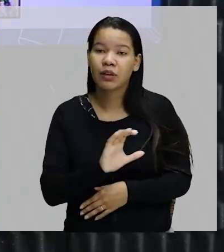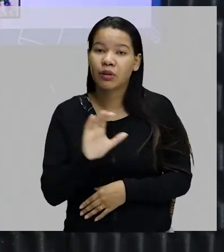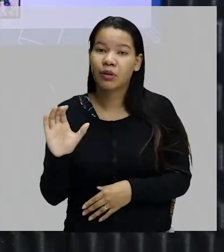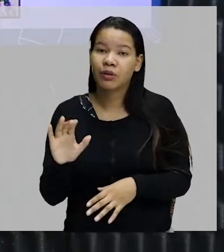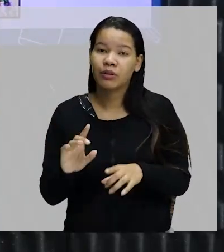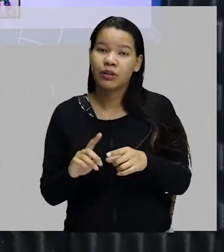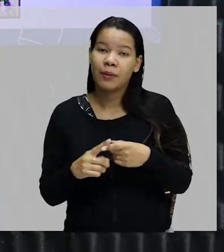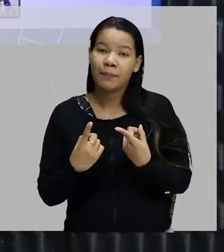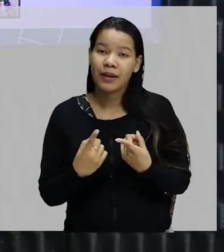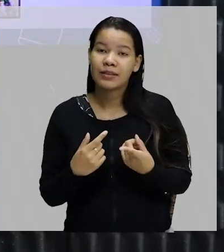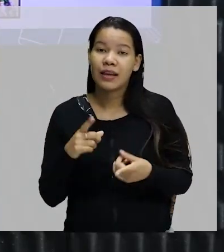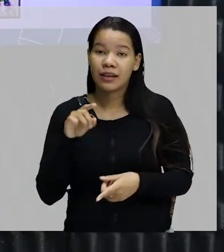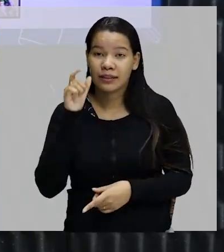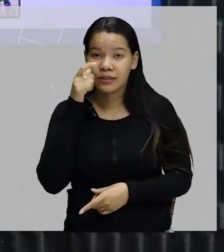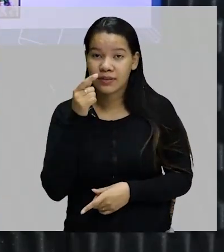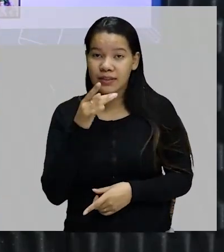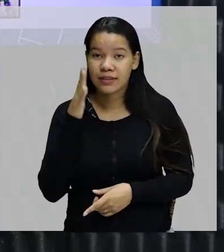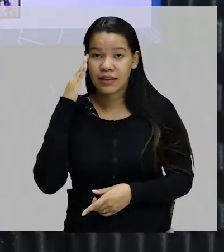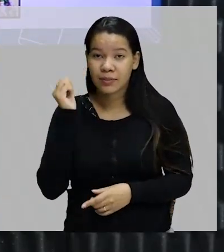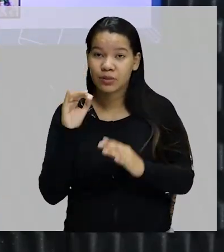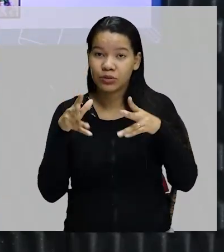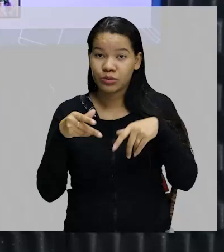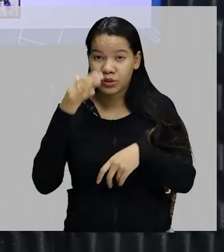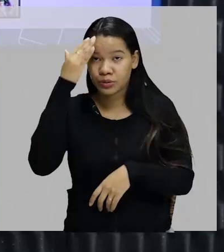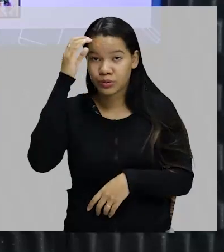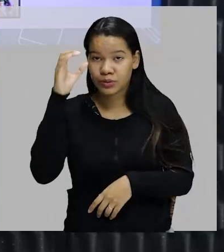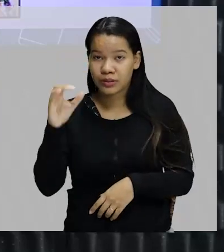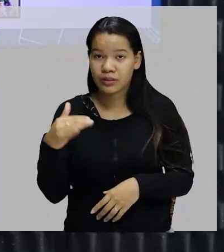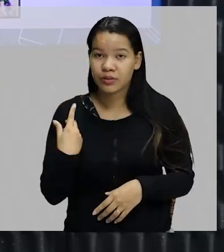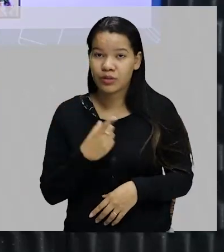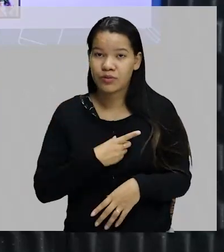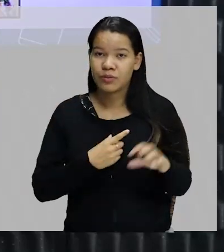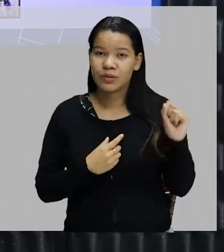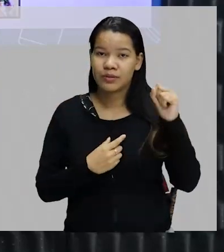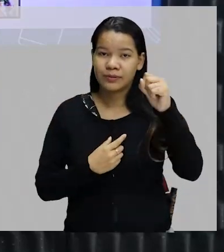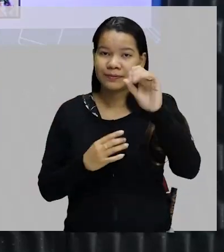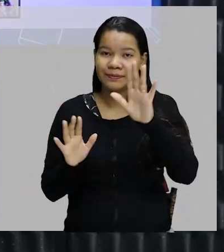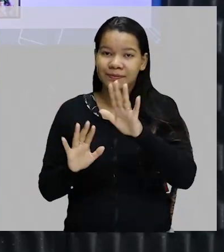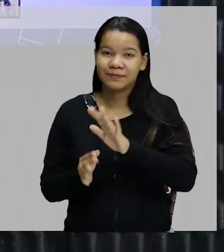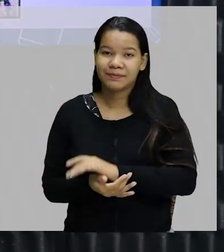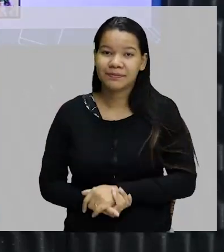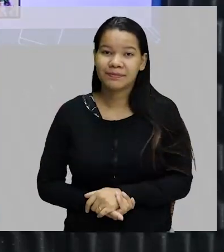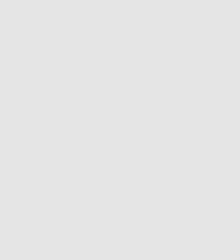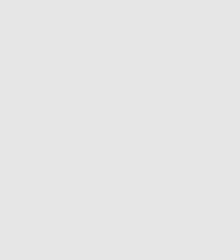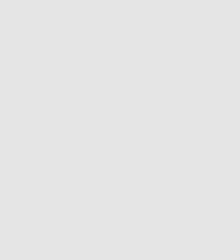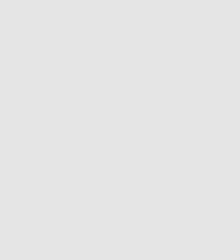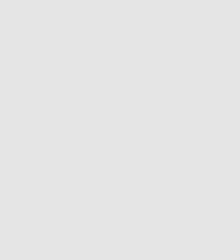interessante você estar por dentro da nossa cultura. Então, vamos para cima. Até a nossa próxima aula, hein?